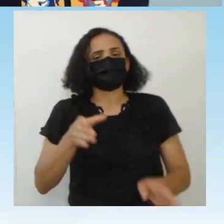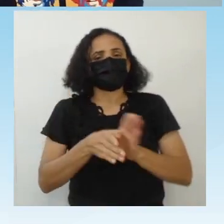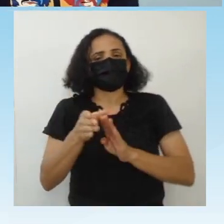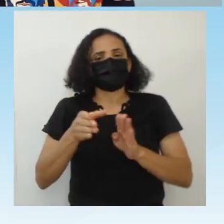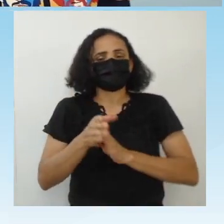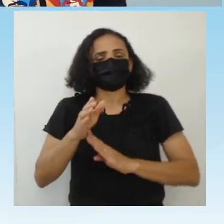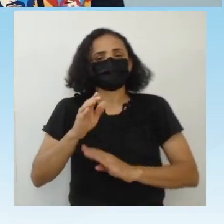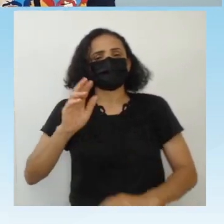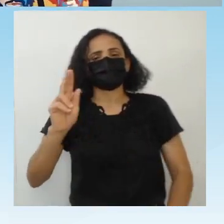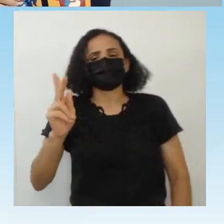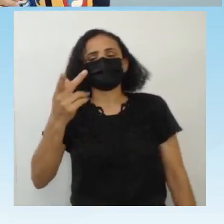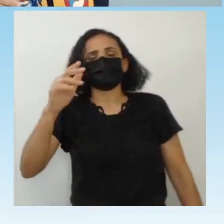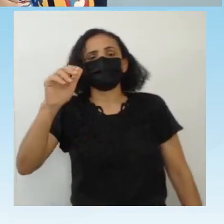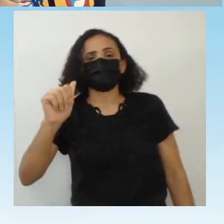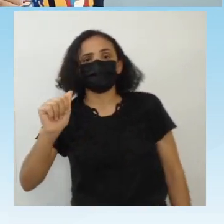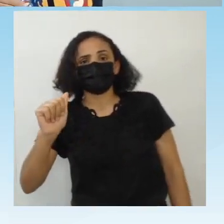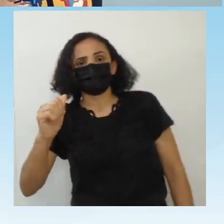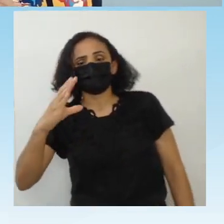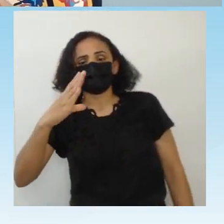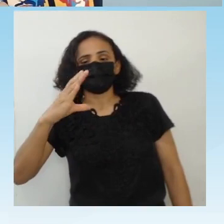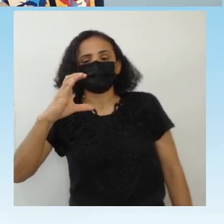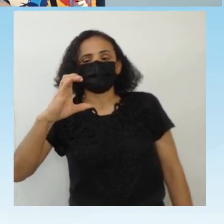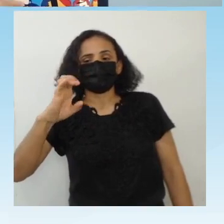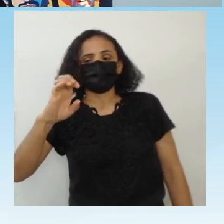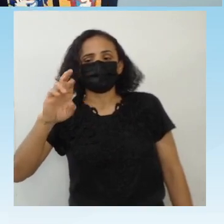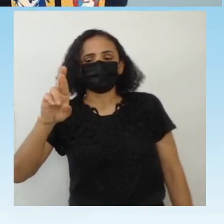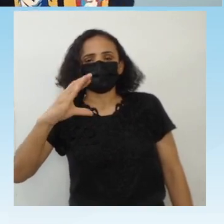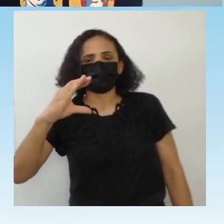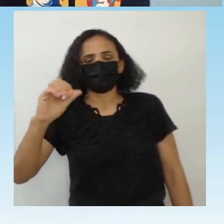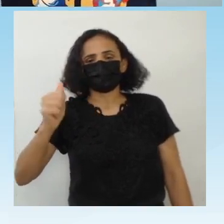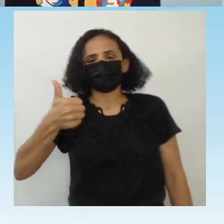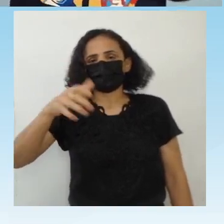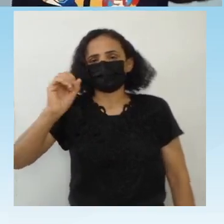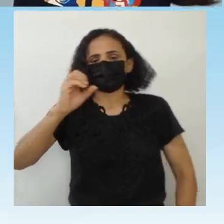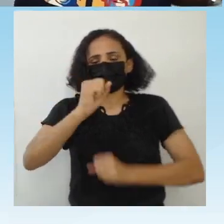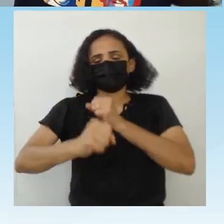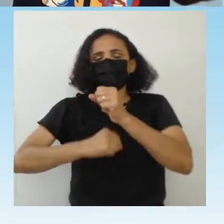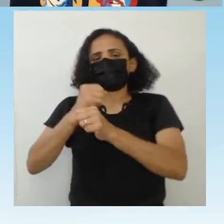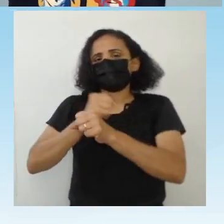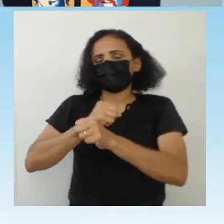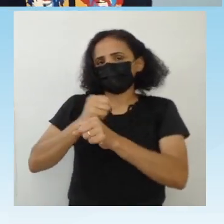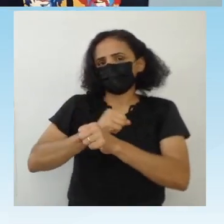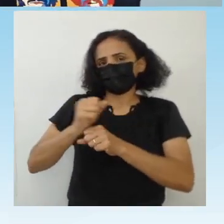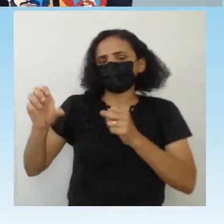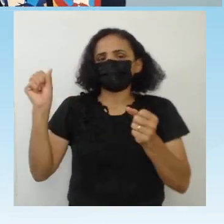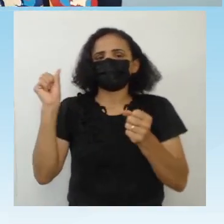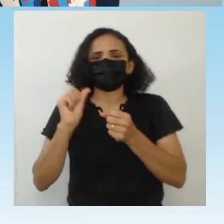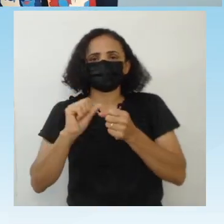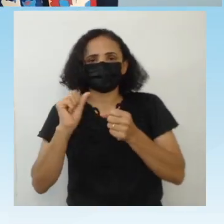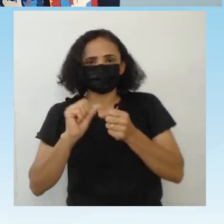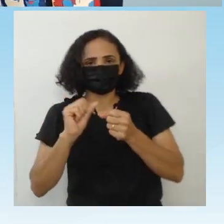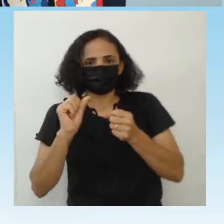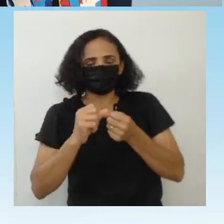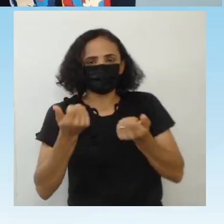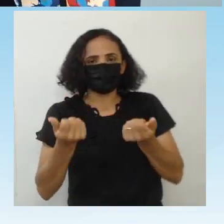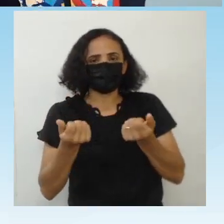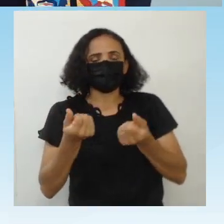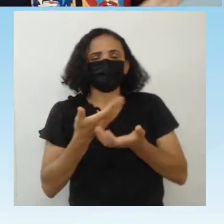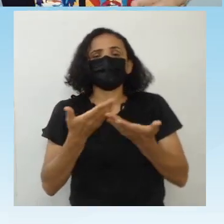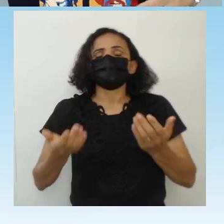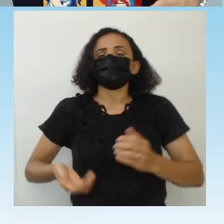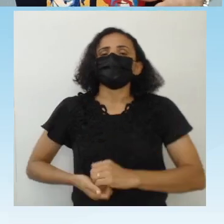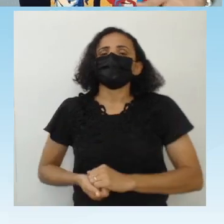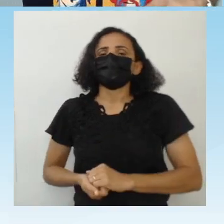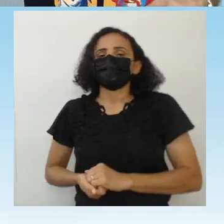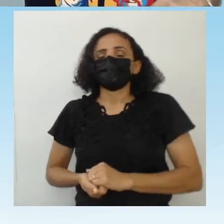cerca de 10 anos, quer dizer, faz 10 anos. Quando eu troco por faz, é A com H.